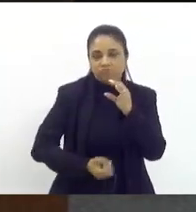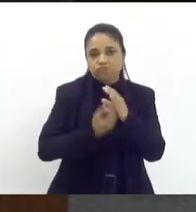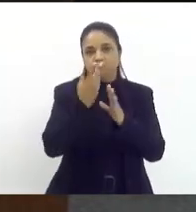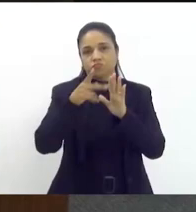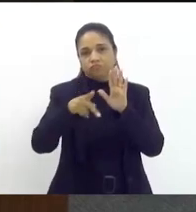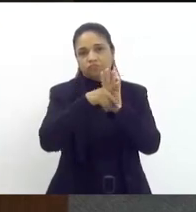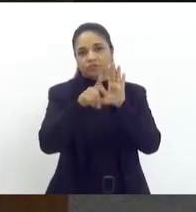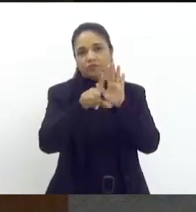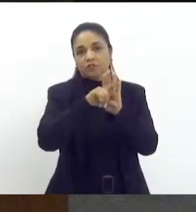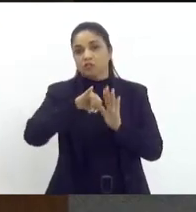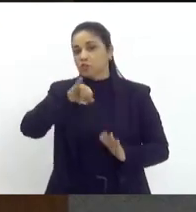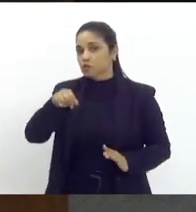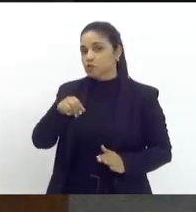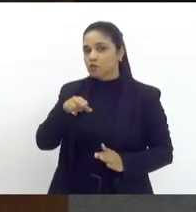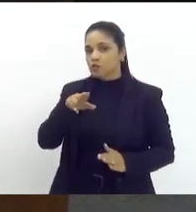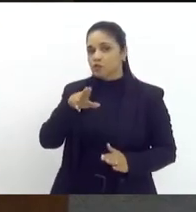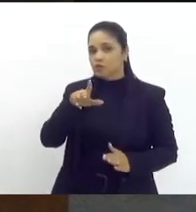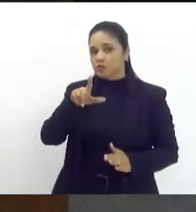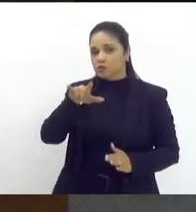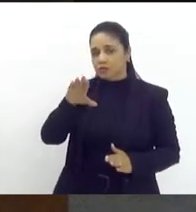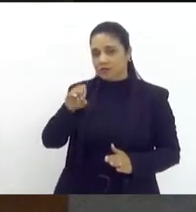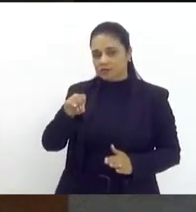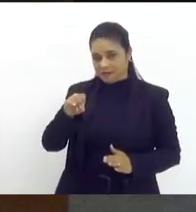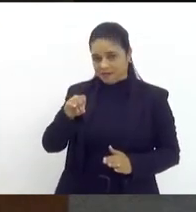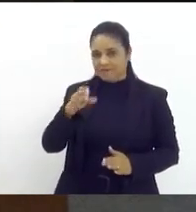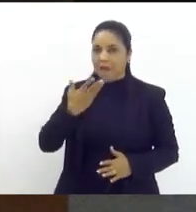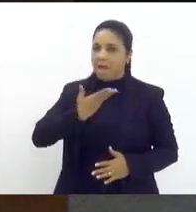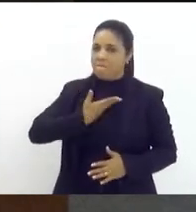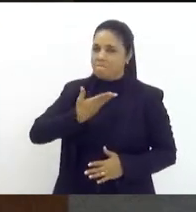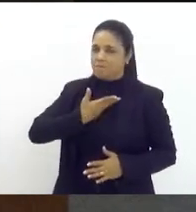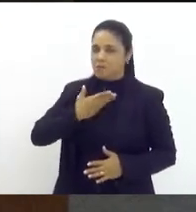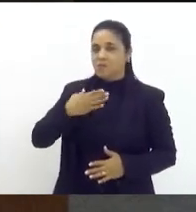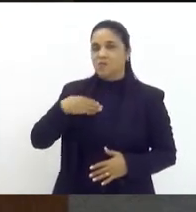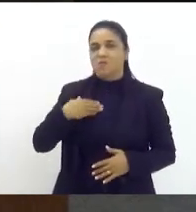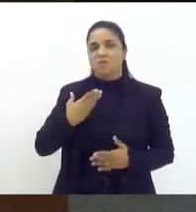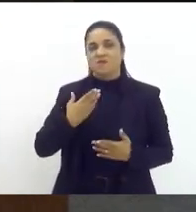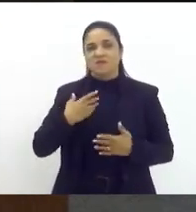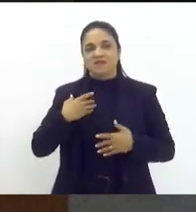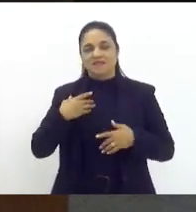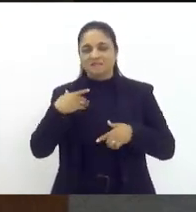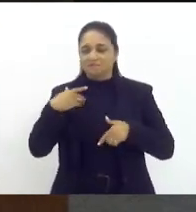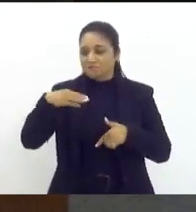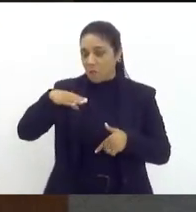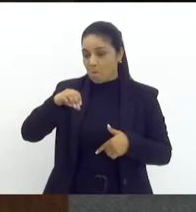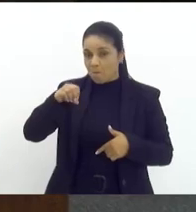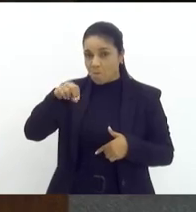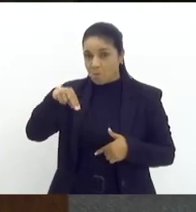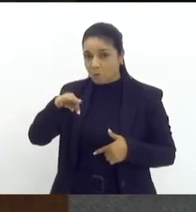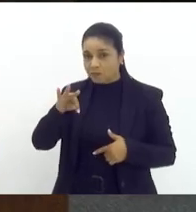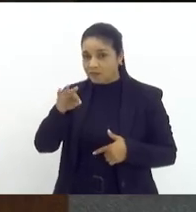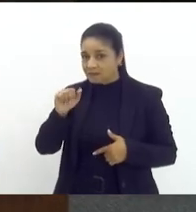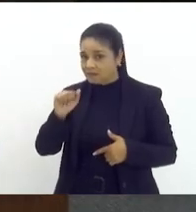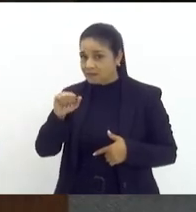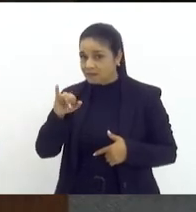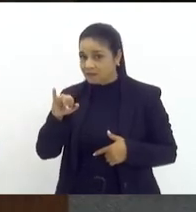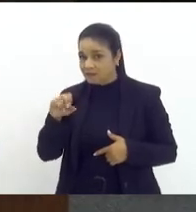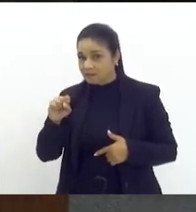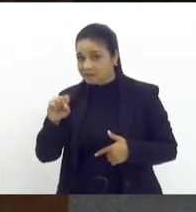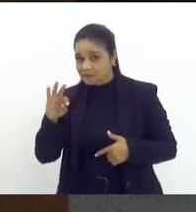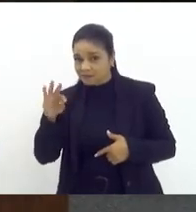pelo julyan um grande amigo nosso montanhista brigadora aí das causas ambientais